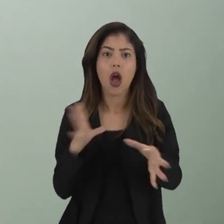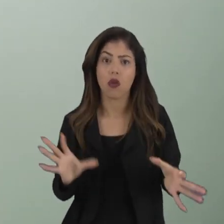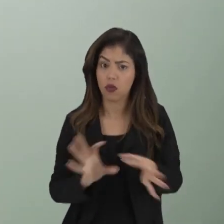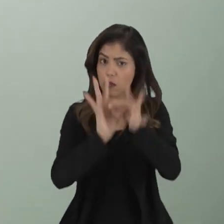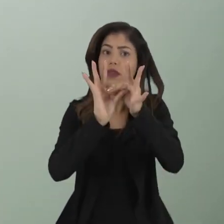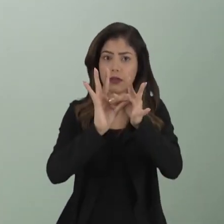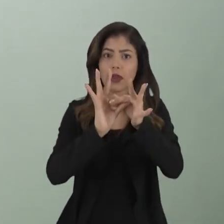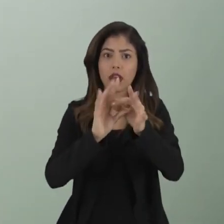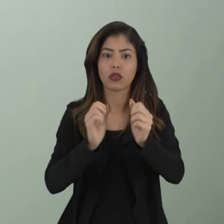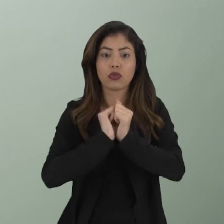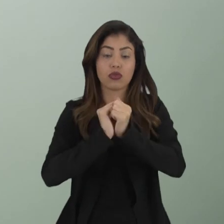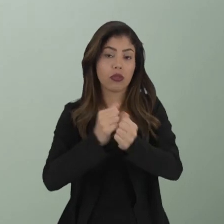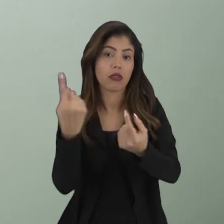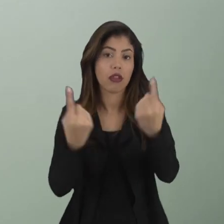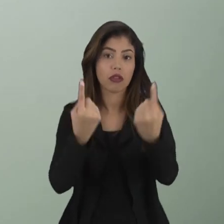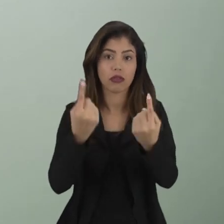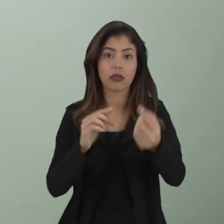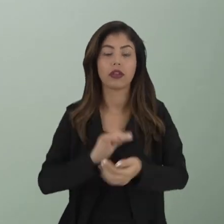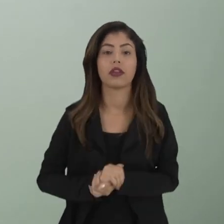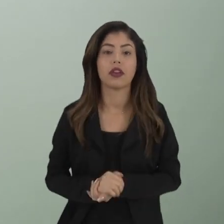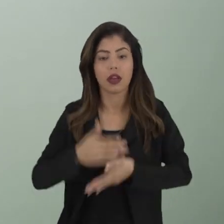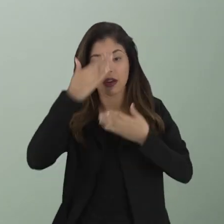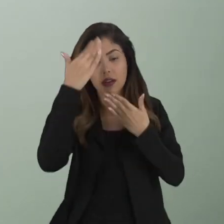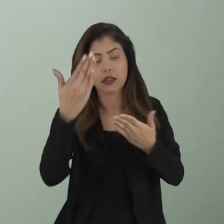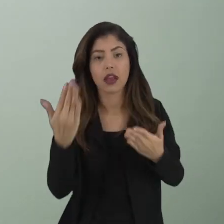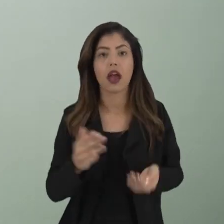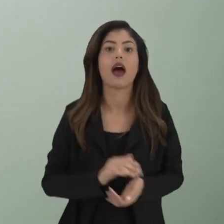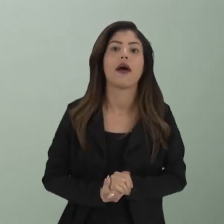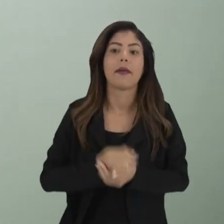para que vocês tenham esse conhecimento aí na íntegra. Quero agradecer a